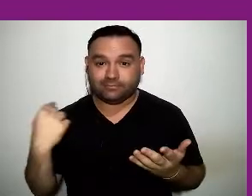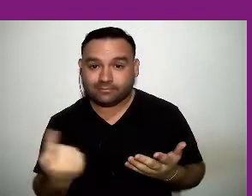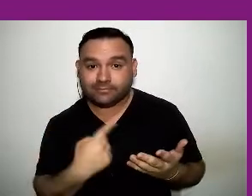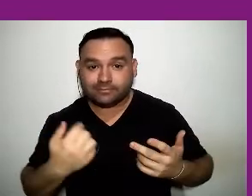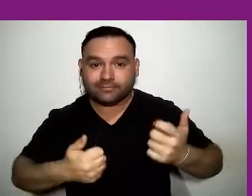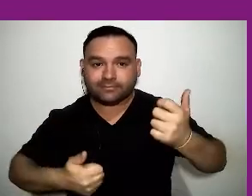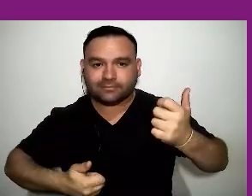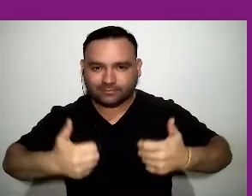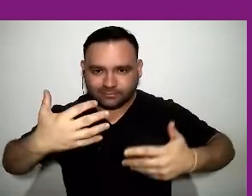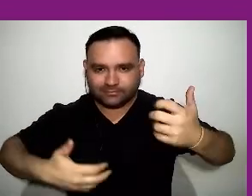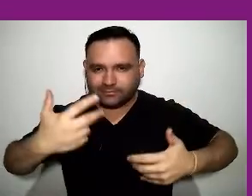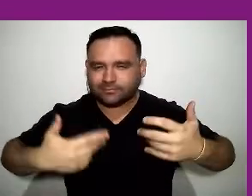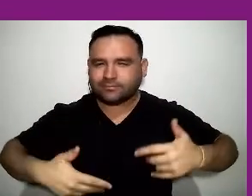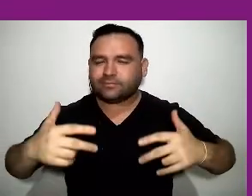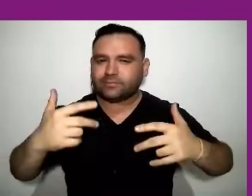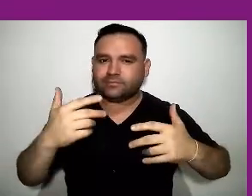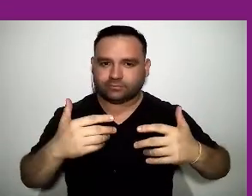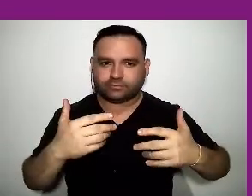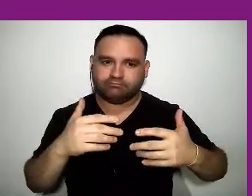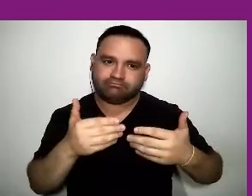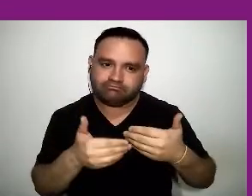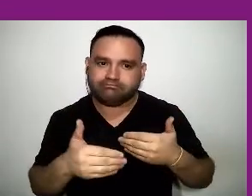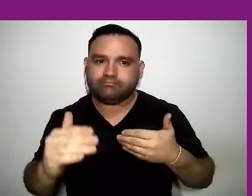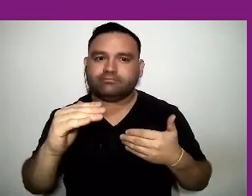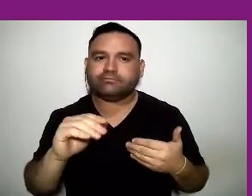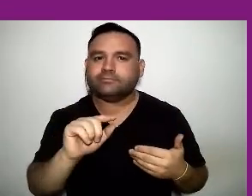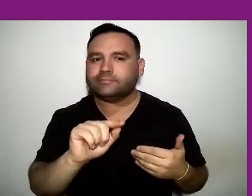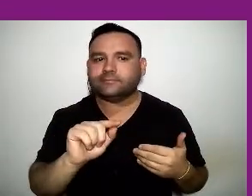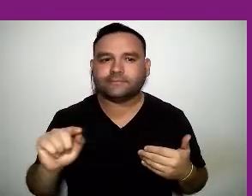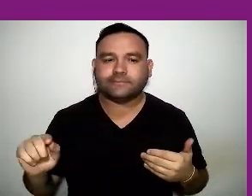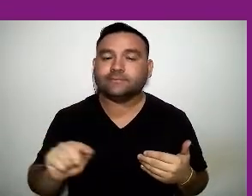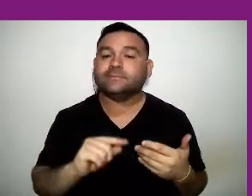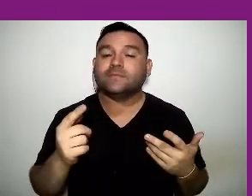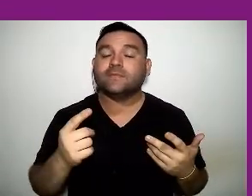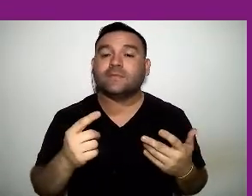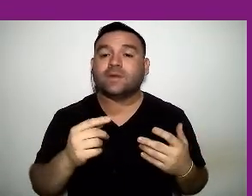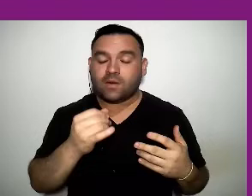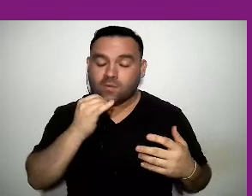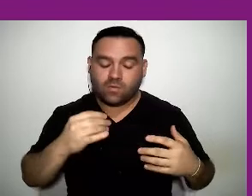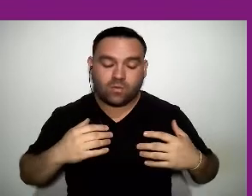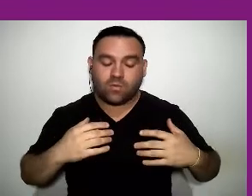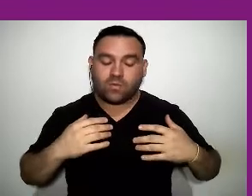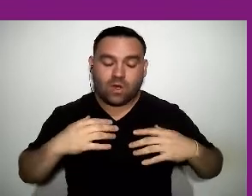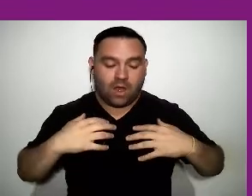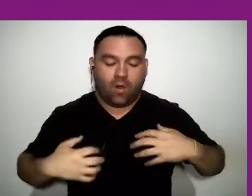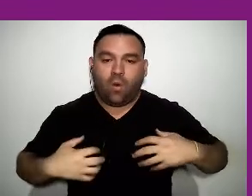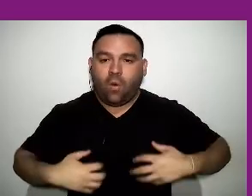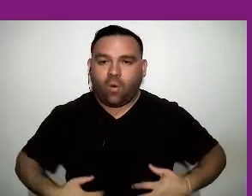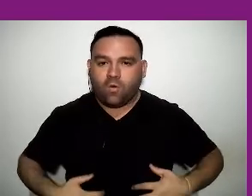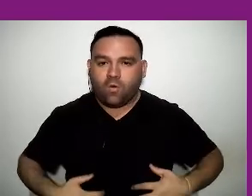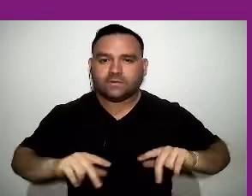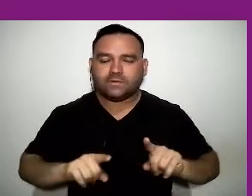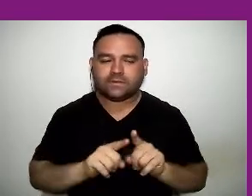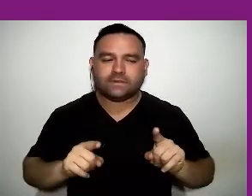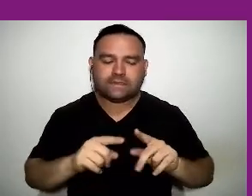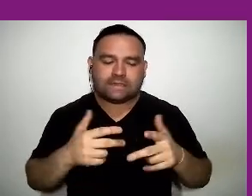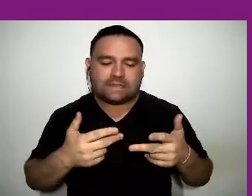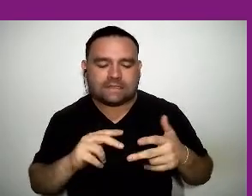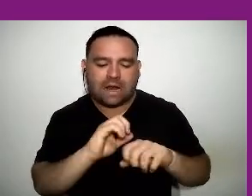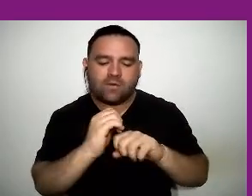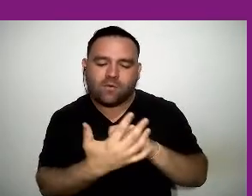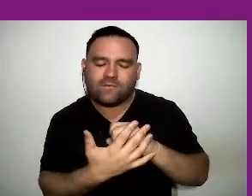falar agora, nesses próximos minutos, sobre a disfunção orgânica múltipla induzida pela